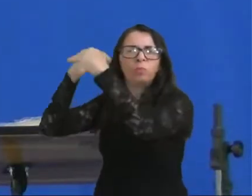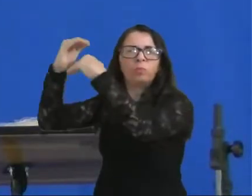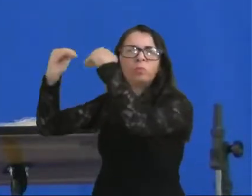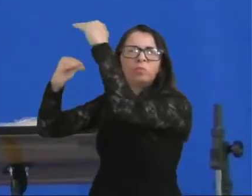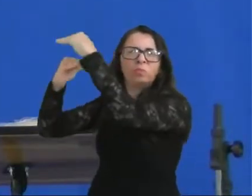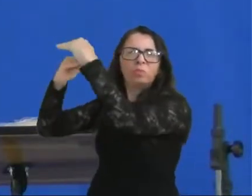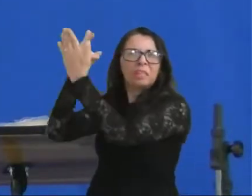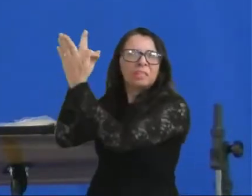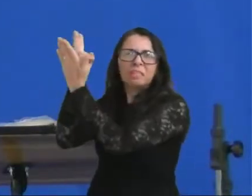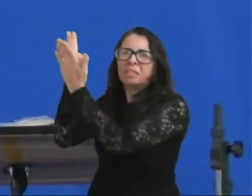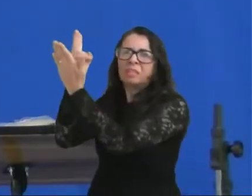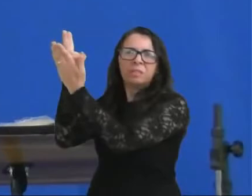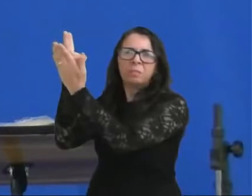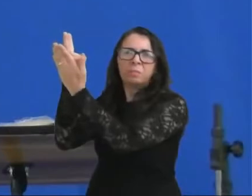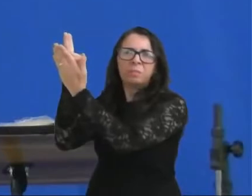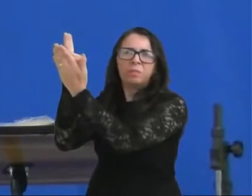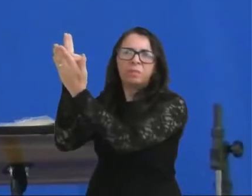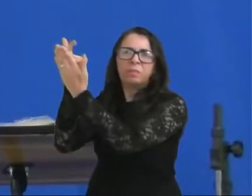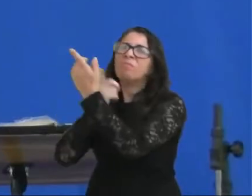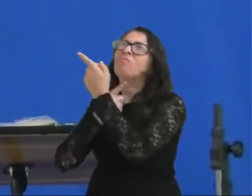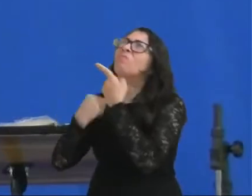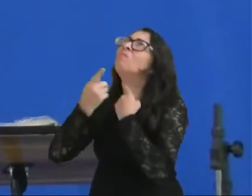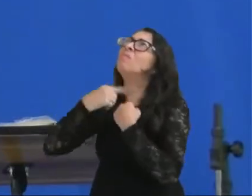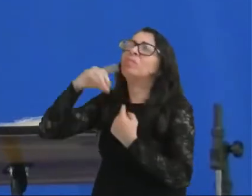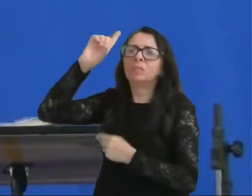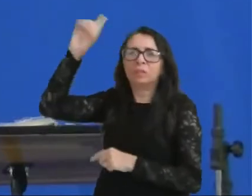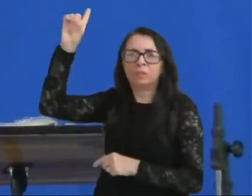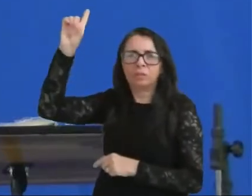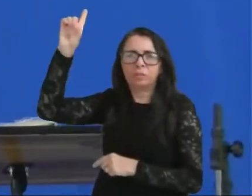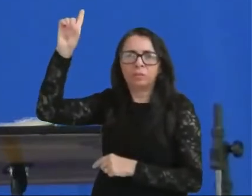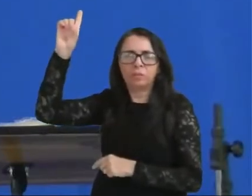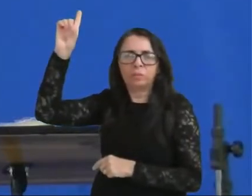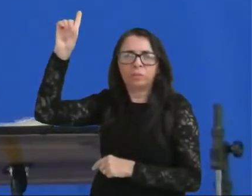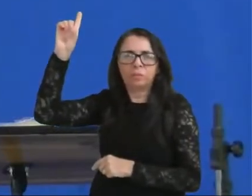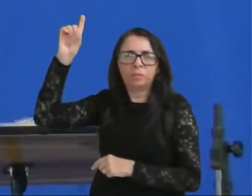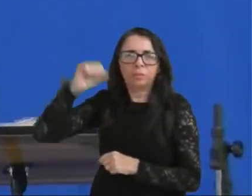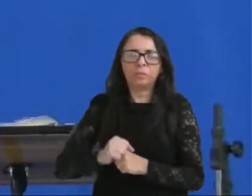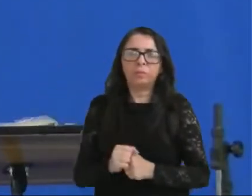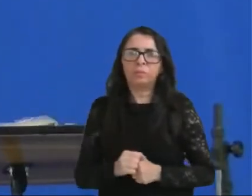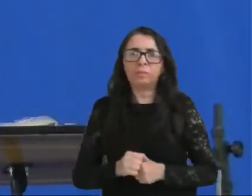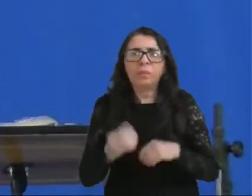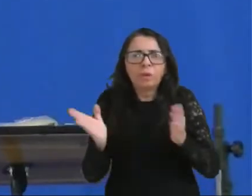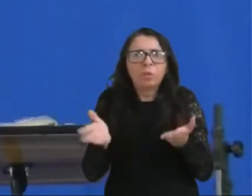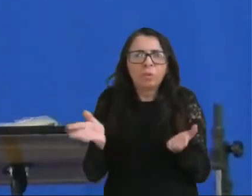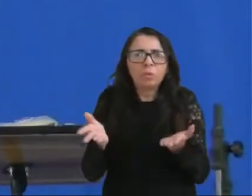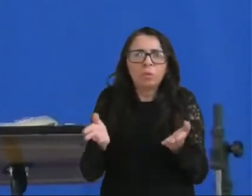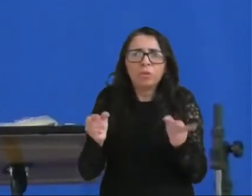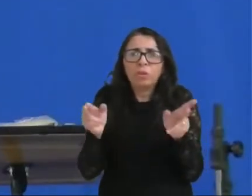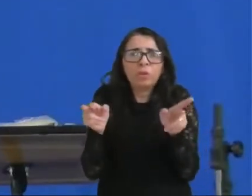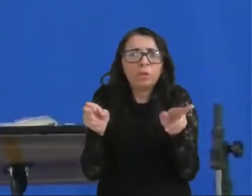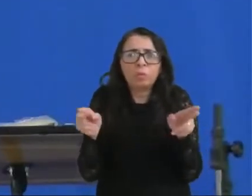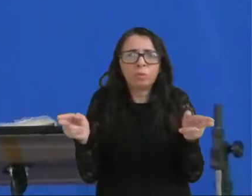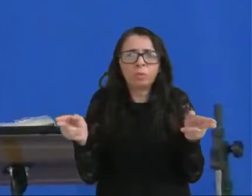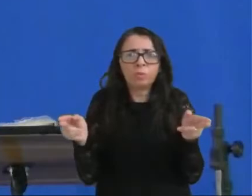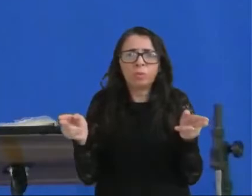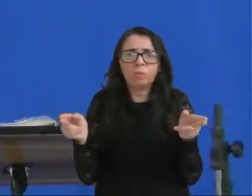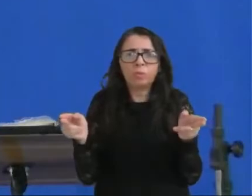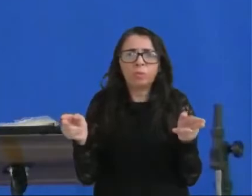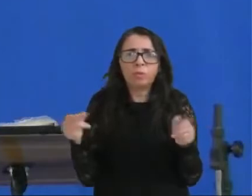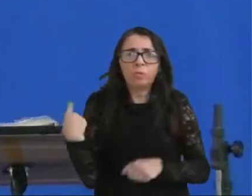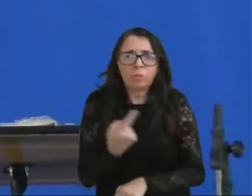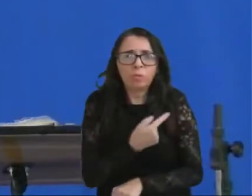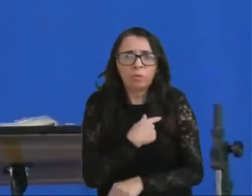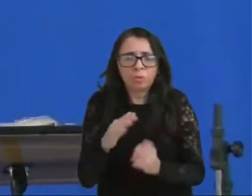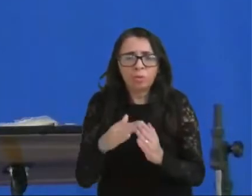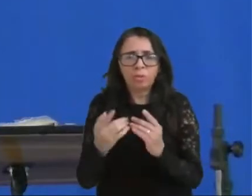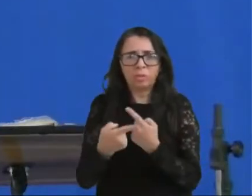Não é diferente dos nossos dias de hoje. Não é diferente, apesar que nós não sofremos perseguições, nós vivemos num país